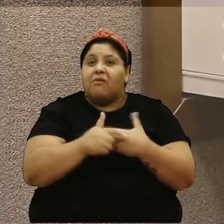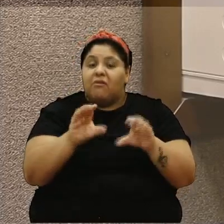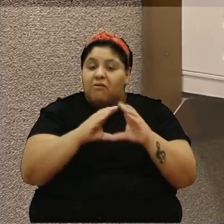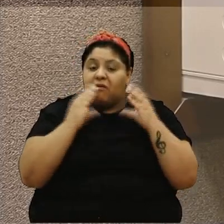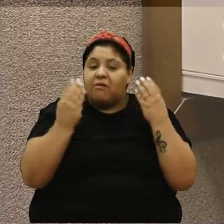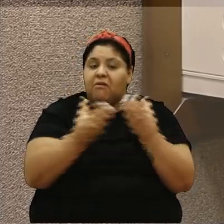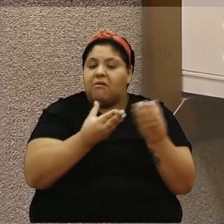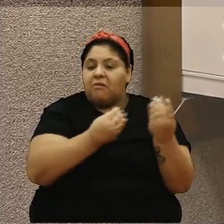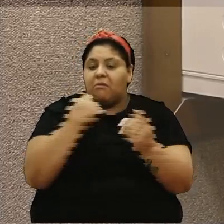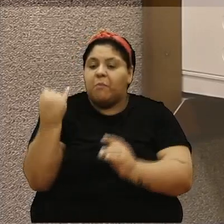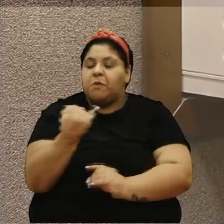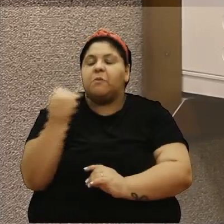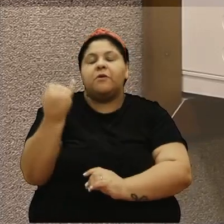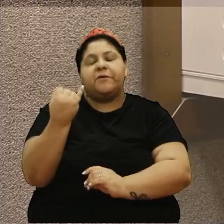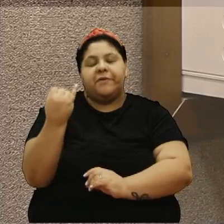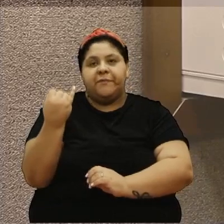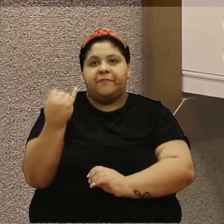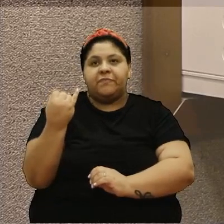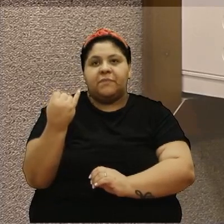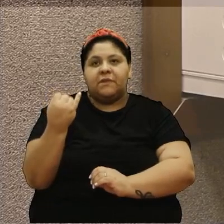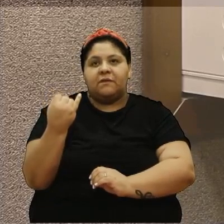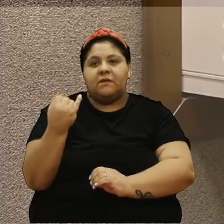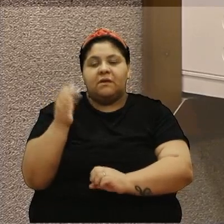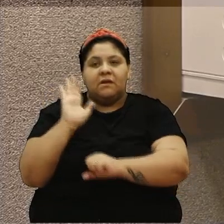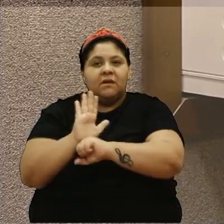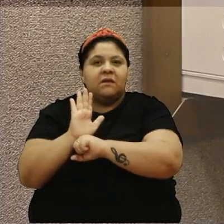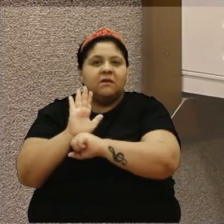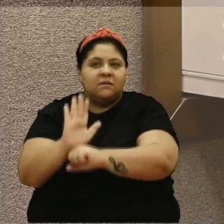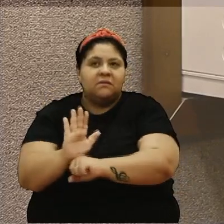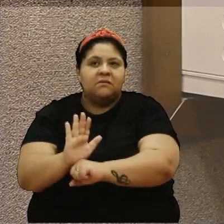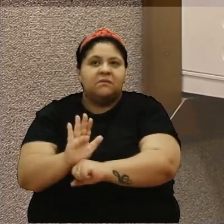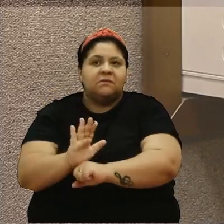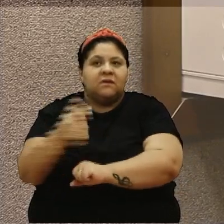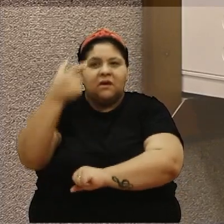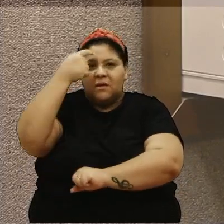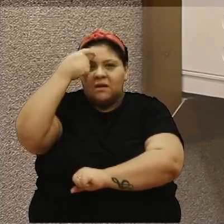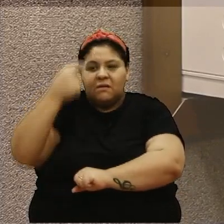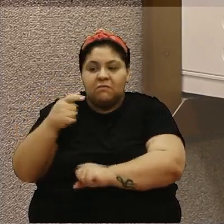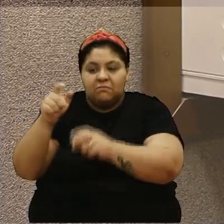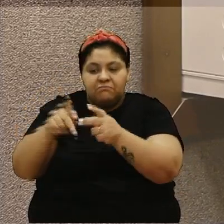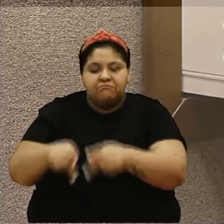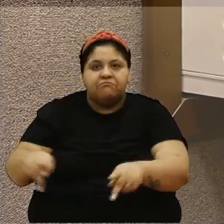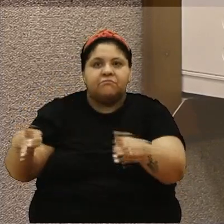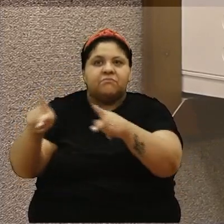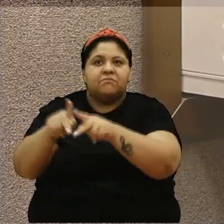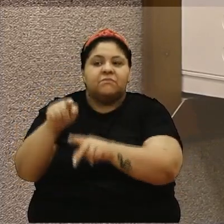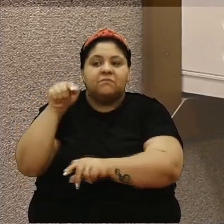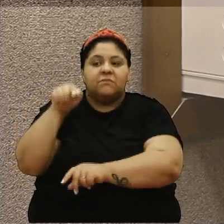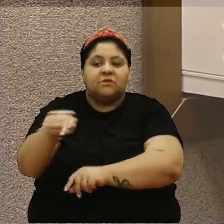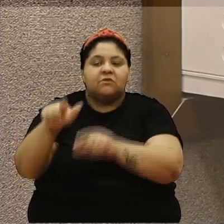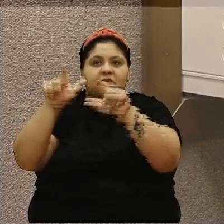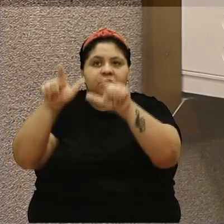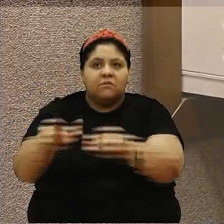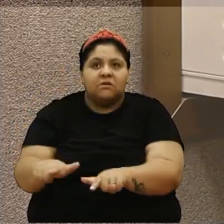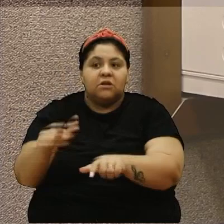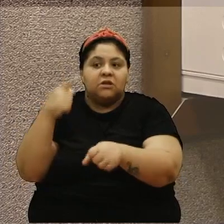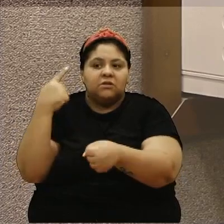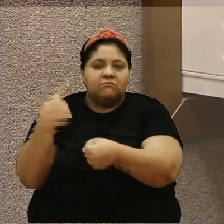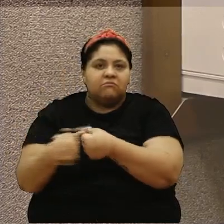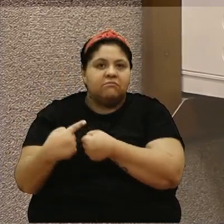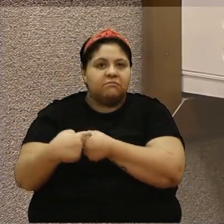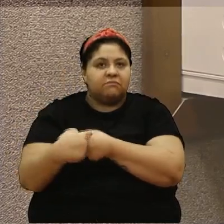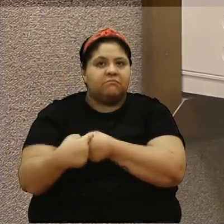muito importante também, do ponto de vista de ajudar a conscientizar a população de que aquilo lá é um espaço da cidade, é um